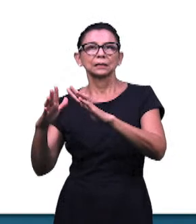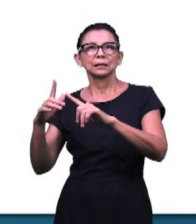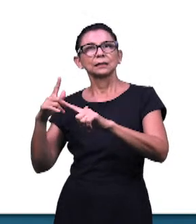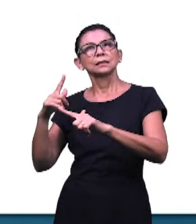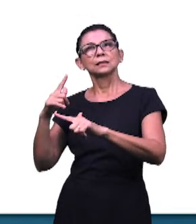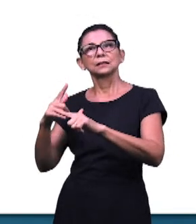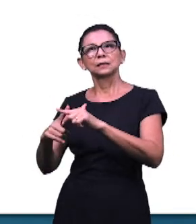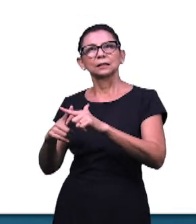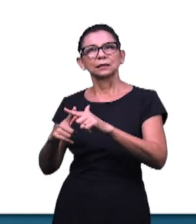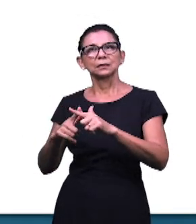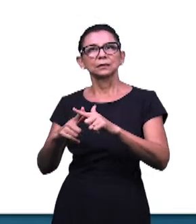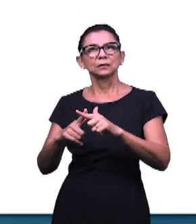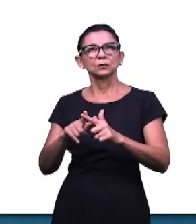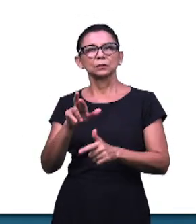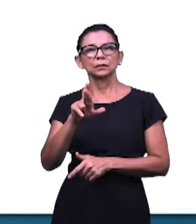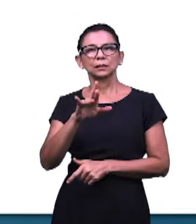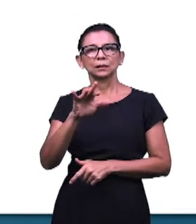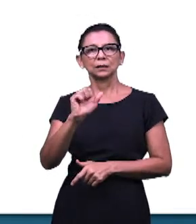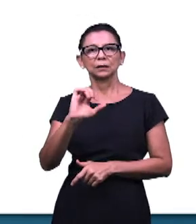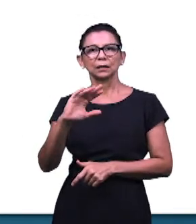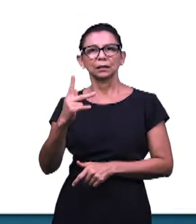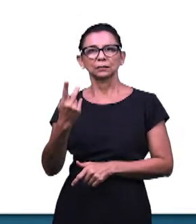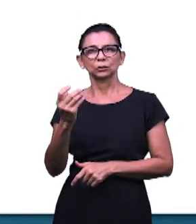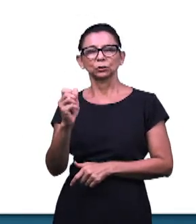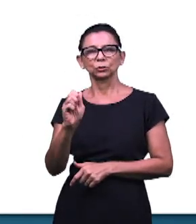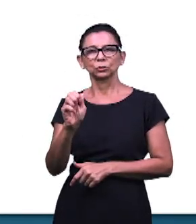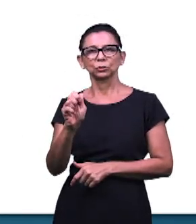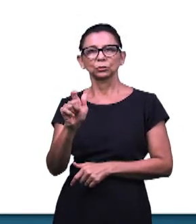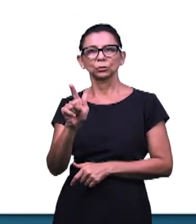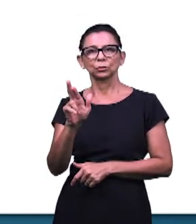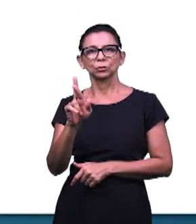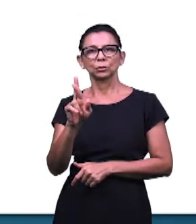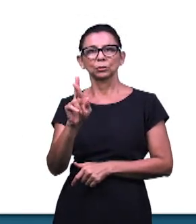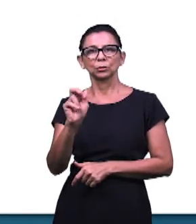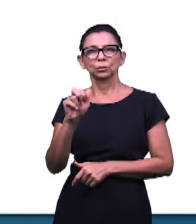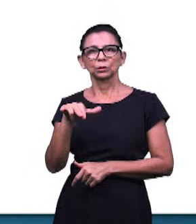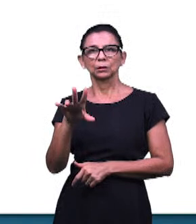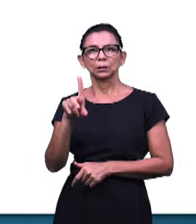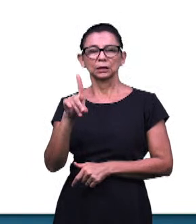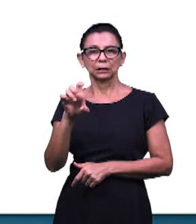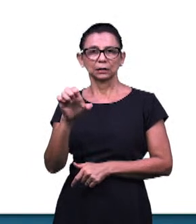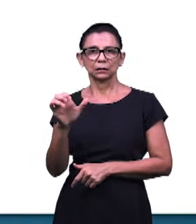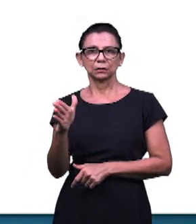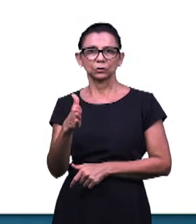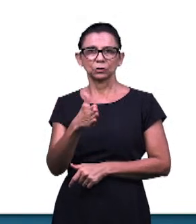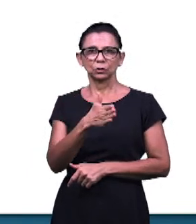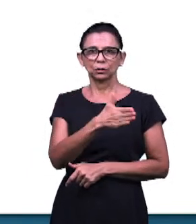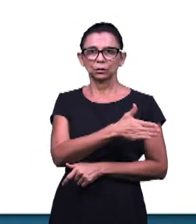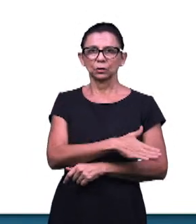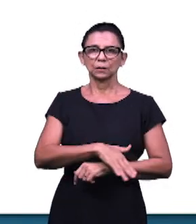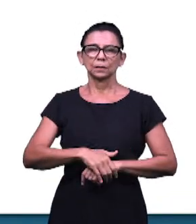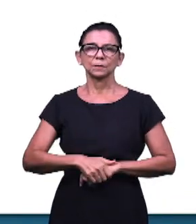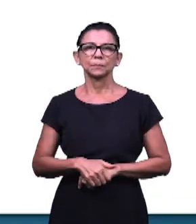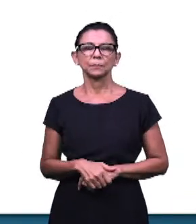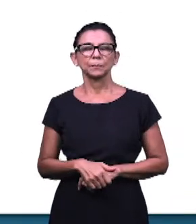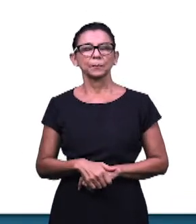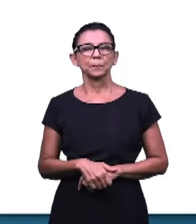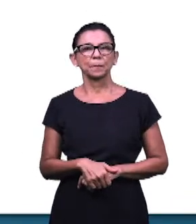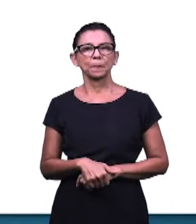Grande. Vamos ler o que ele escreveu. Ele escreveu assim: os beneficiários de todo o projeto da